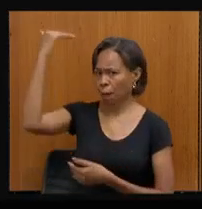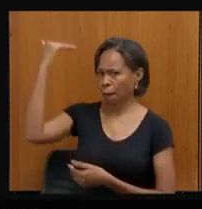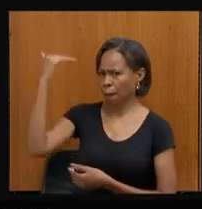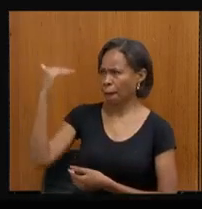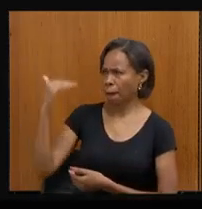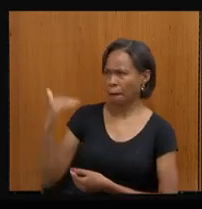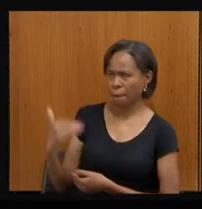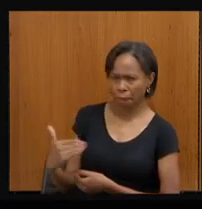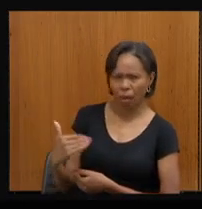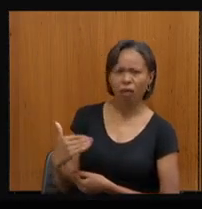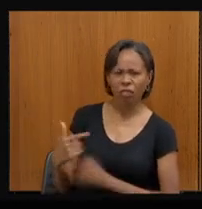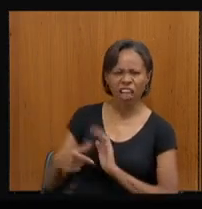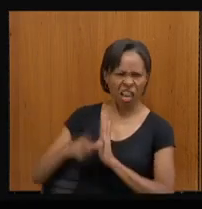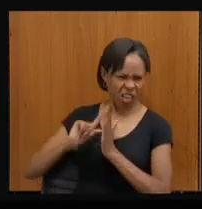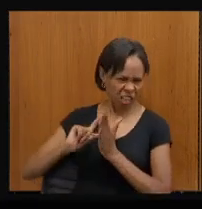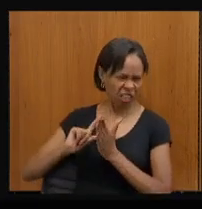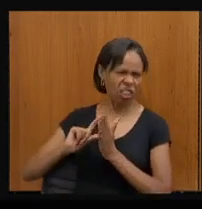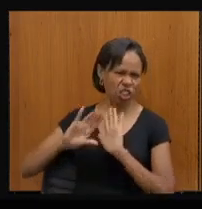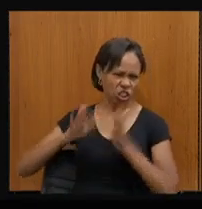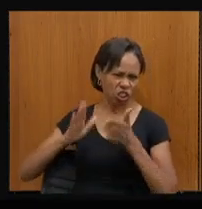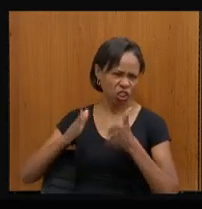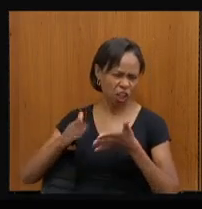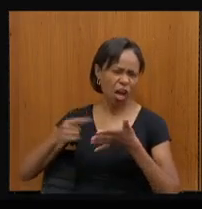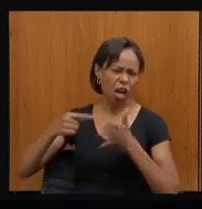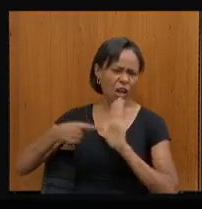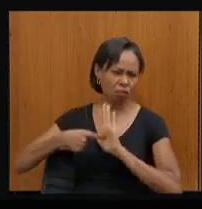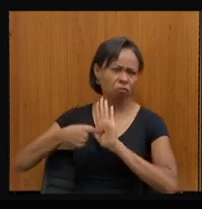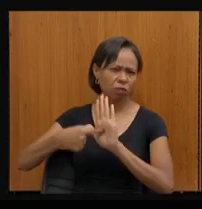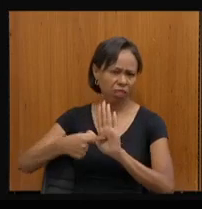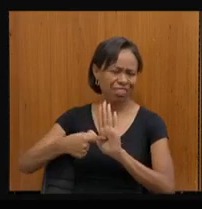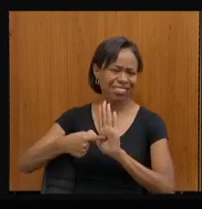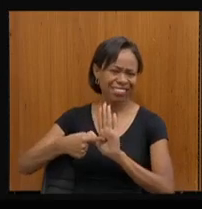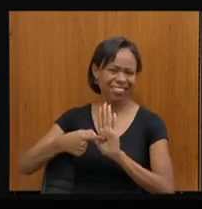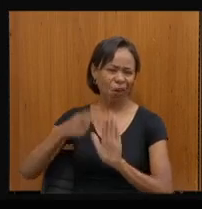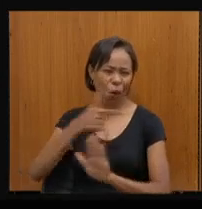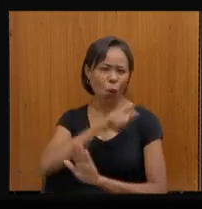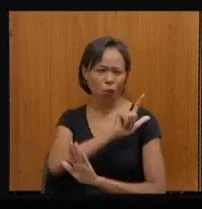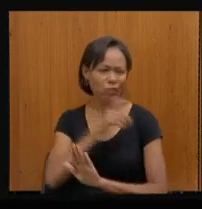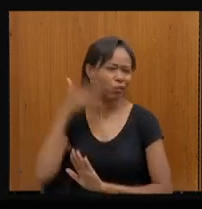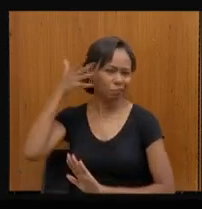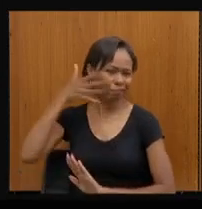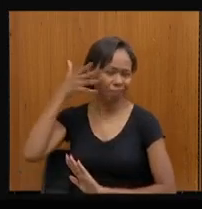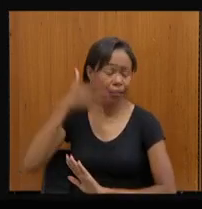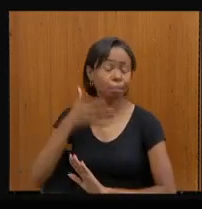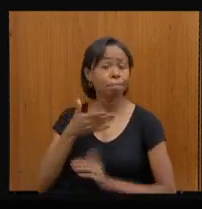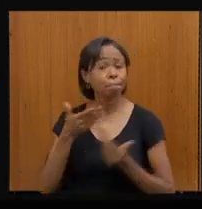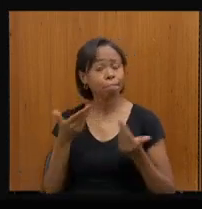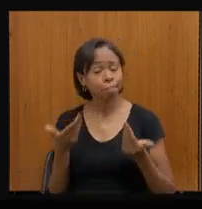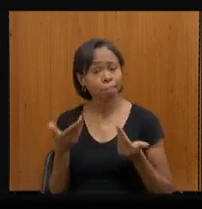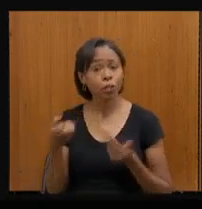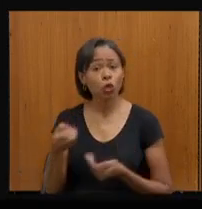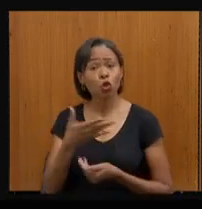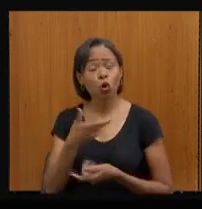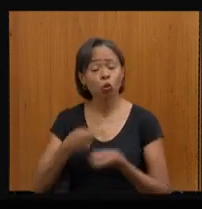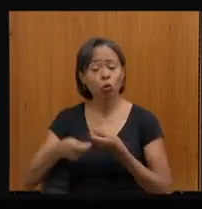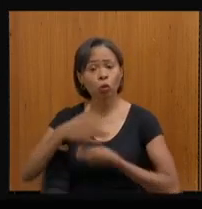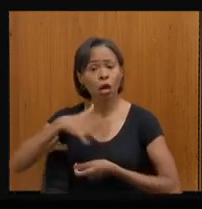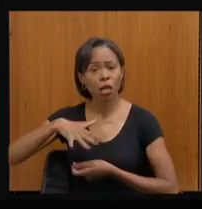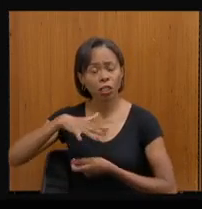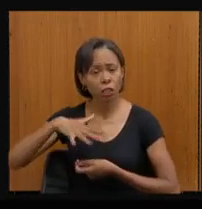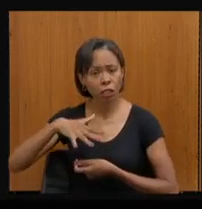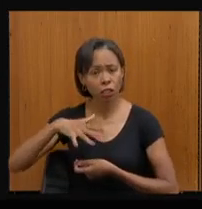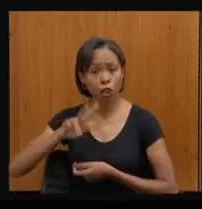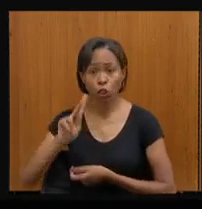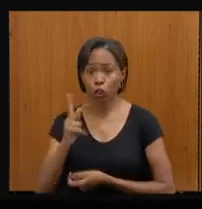palestras anteriores da principal esse tema é o novo mercado igualzinho